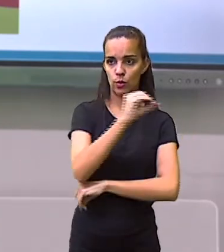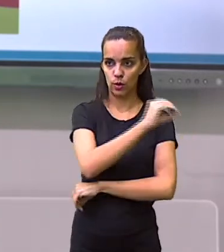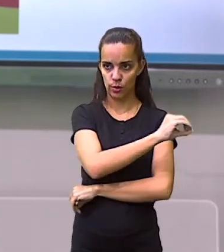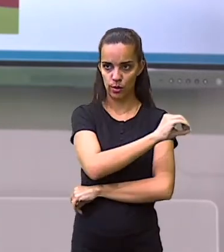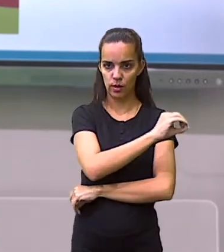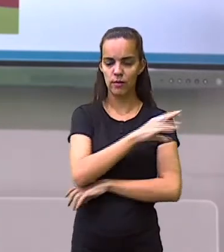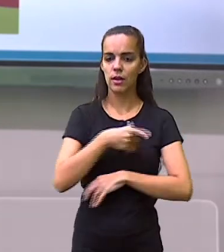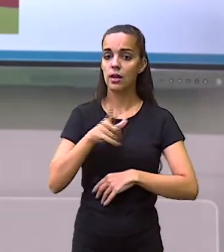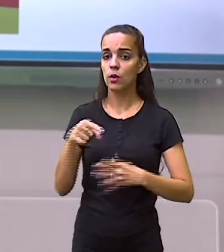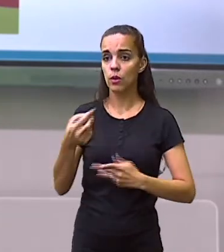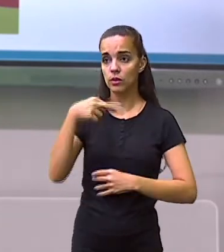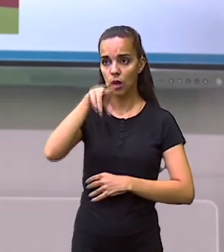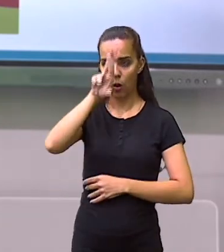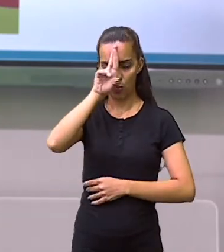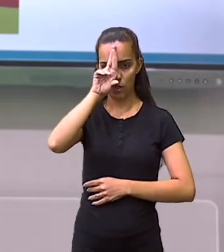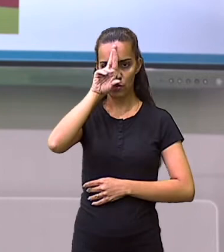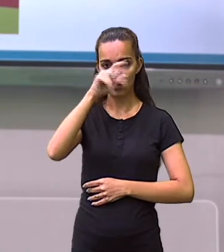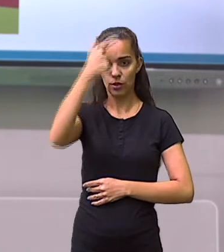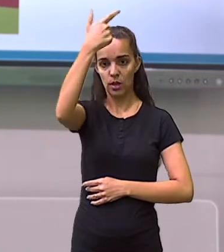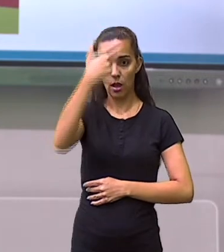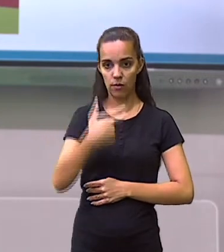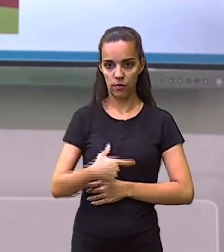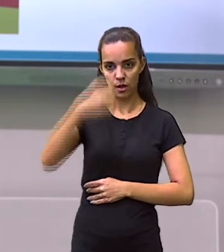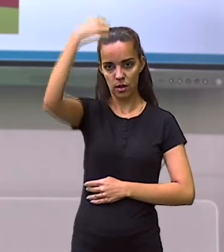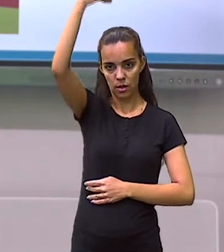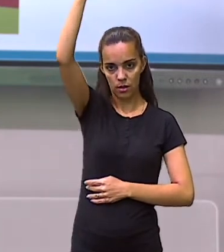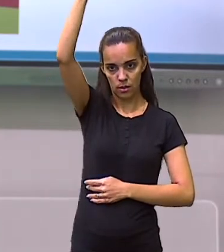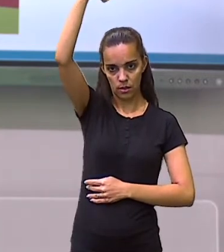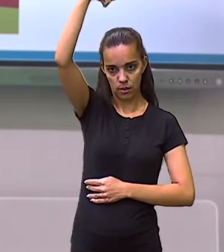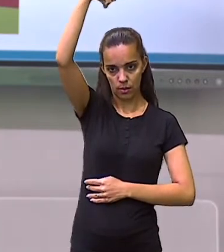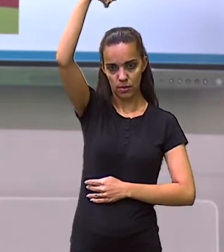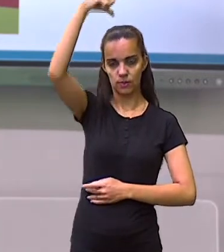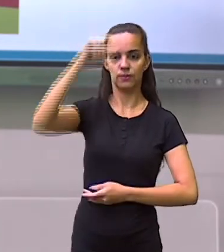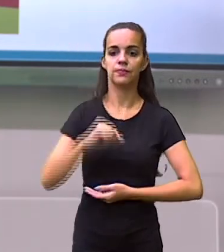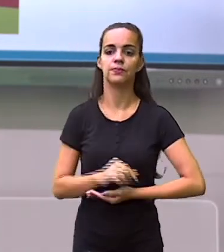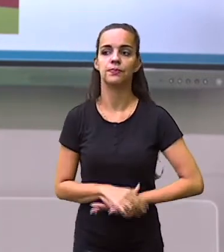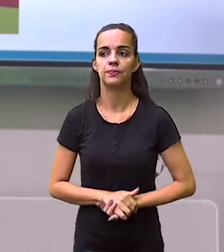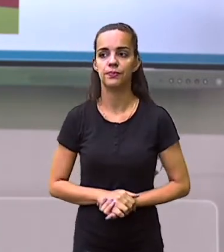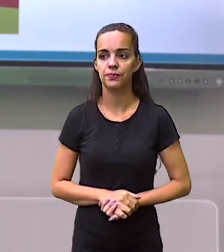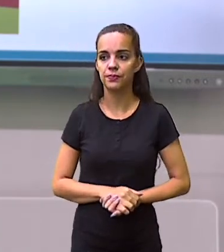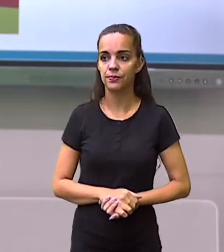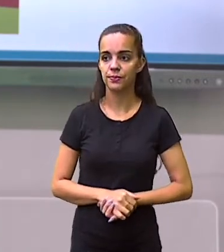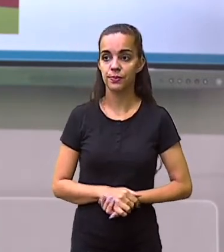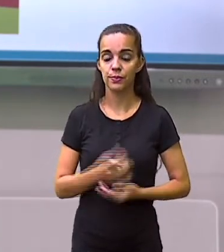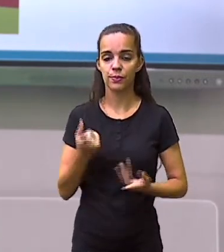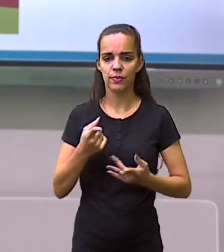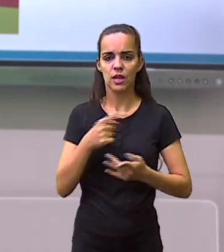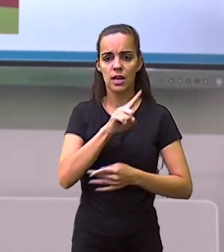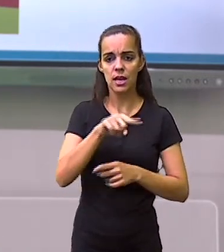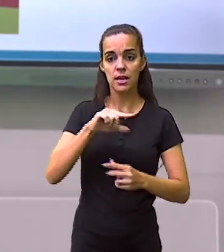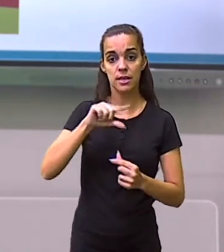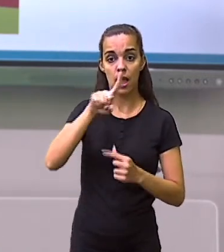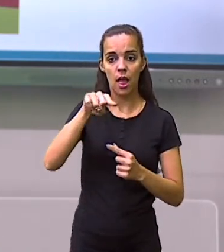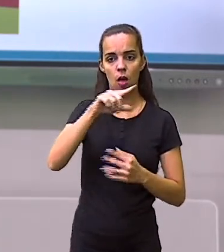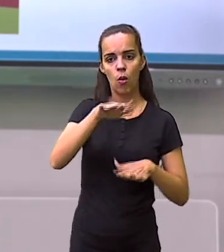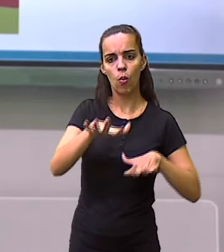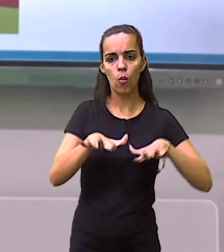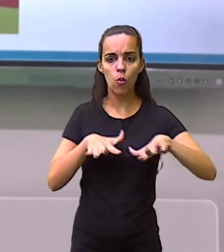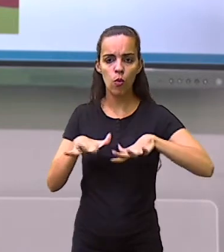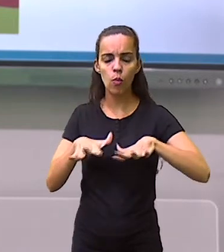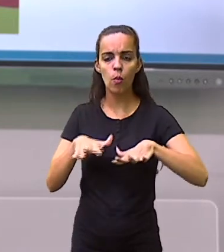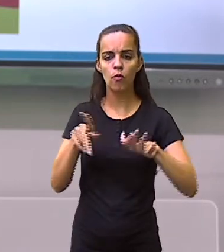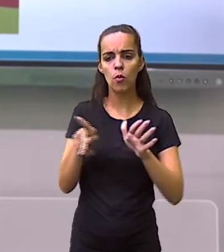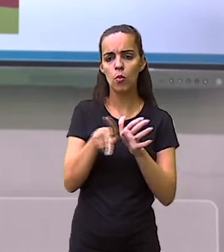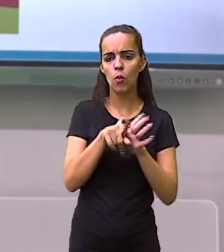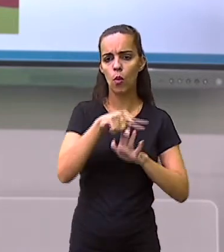ao meio-dia, observe a posição do Sol sobre a sua cabeça. Este é o movimento